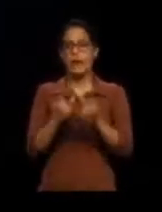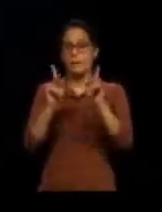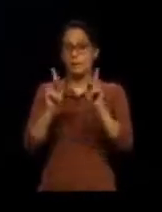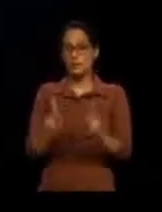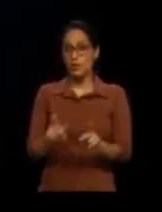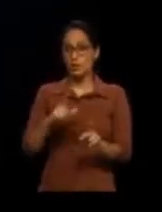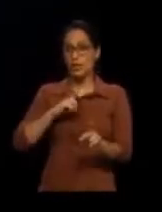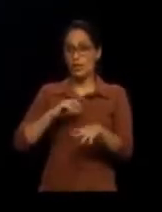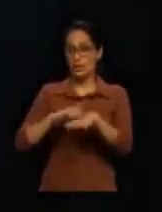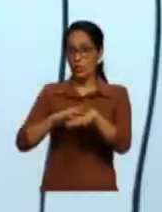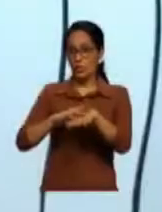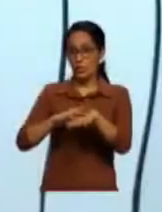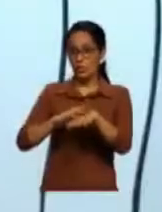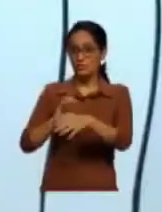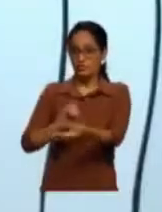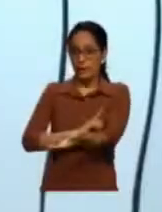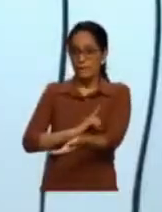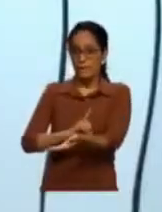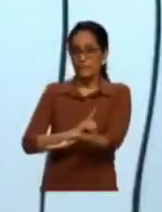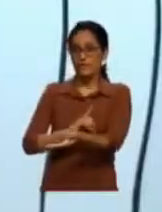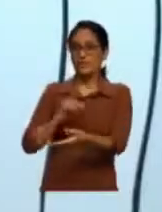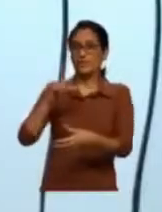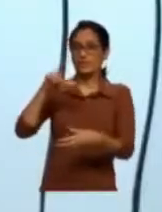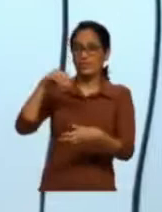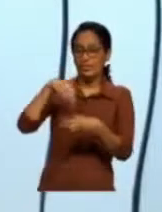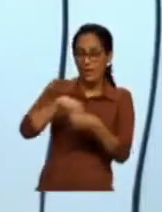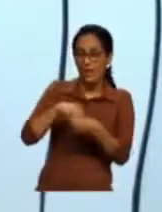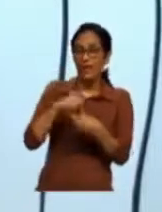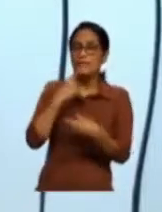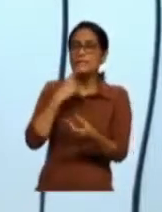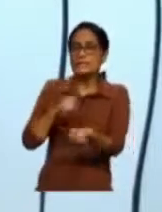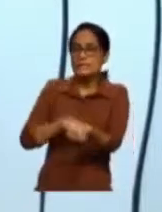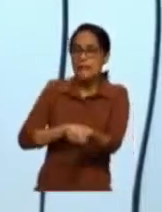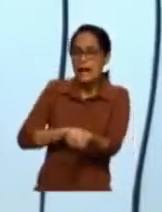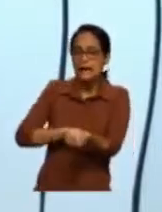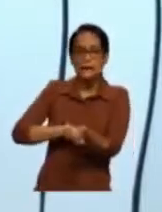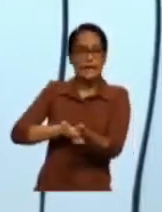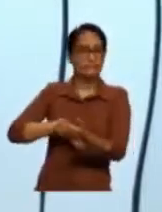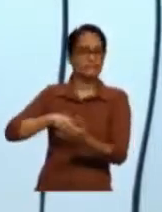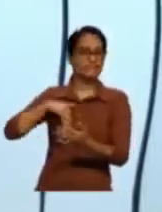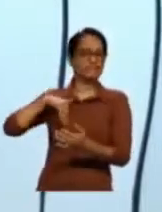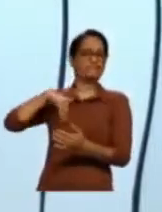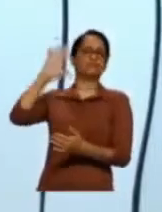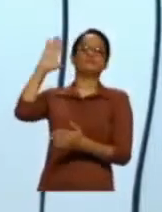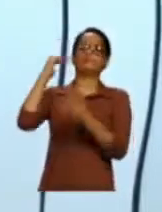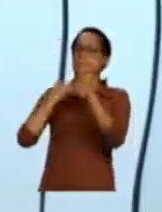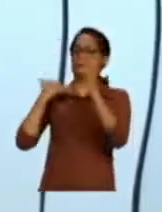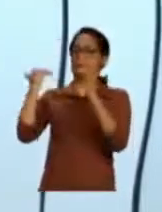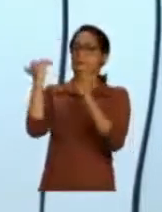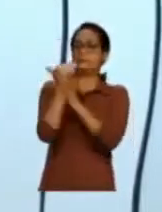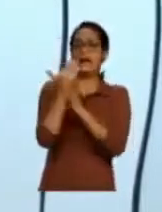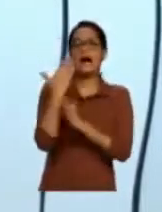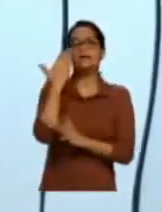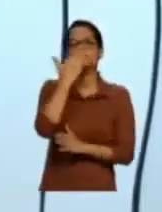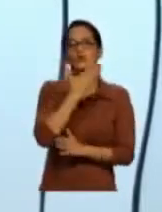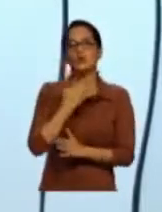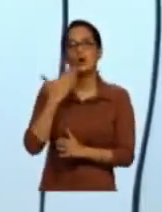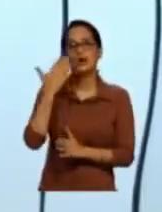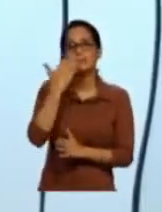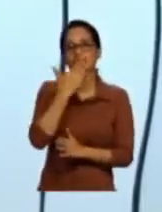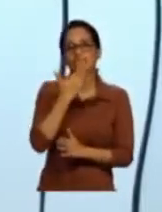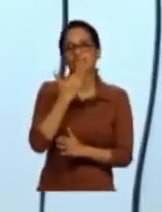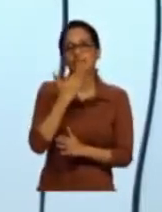teor de açúcar no sangue. E esse teor de açúcar, ele vai ser tão grande que ele vai ser o quê? Eliminado pela